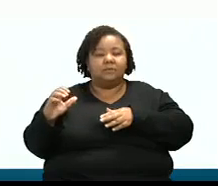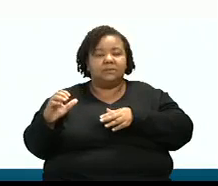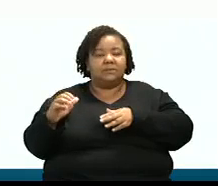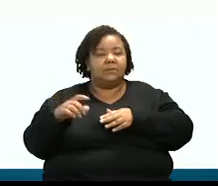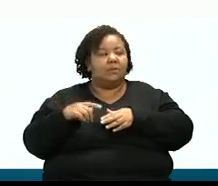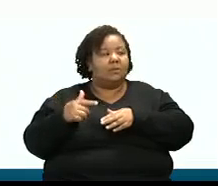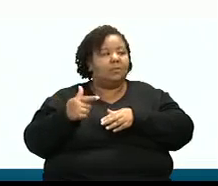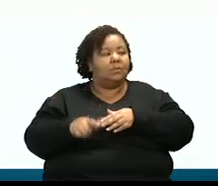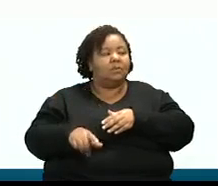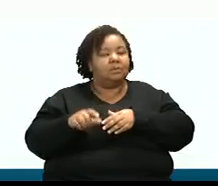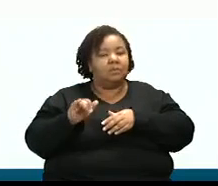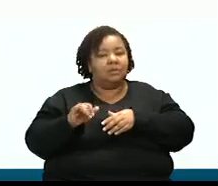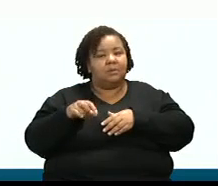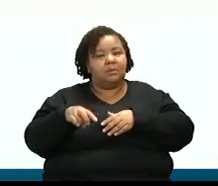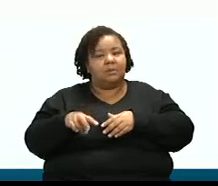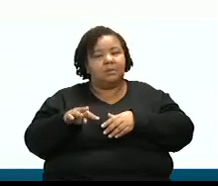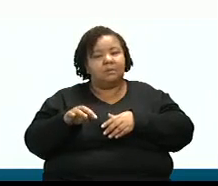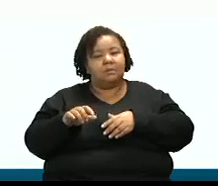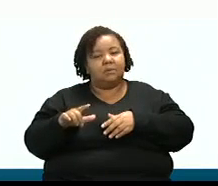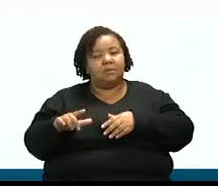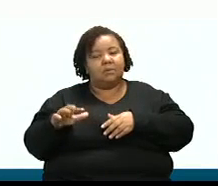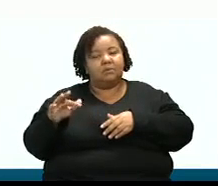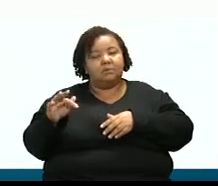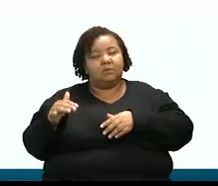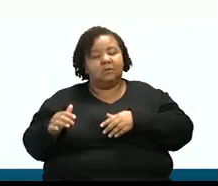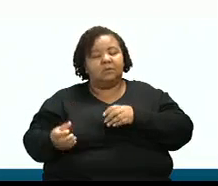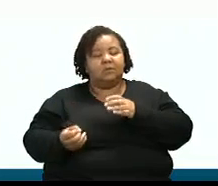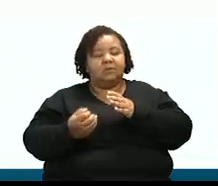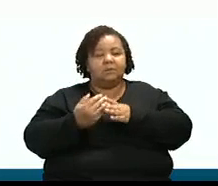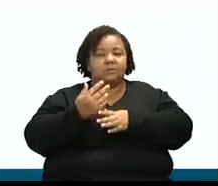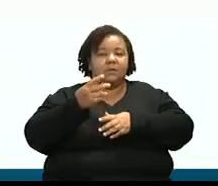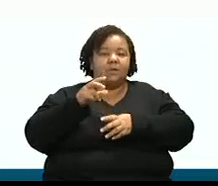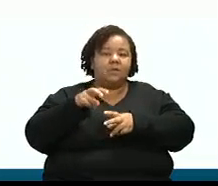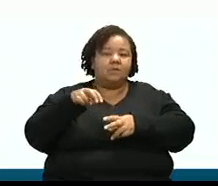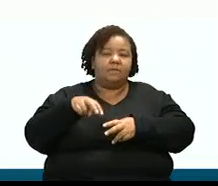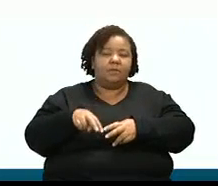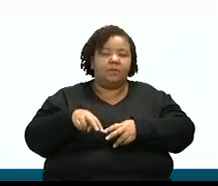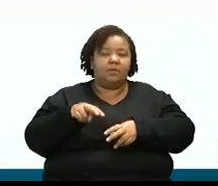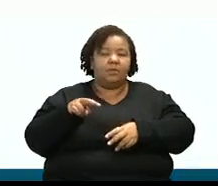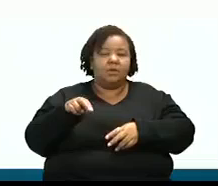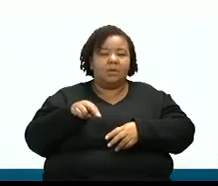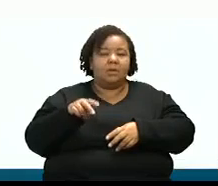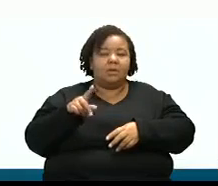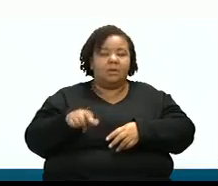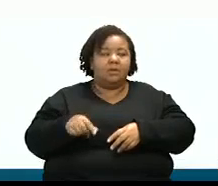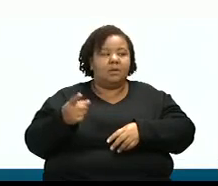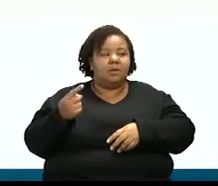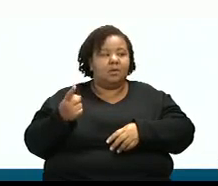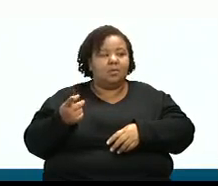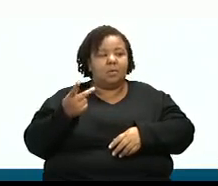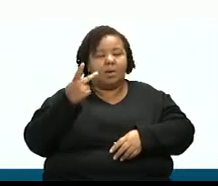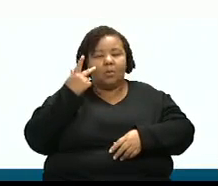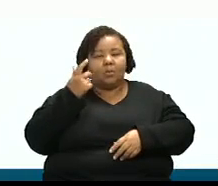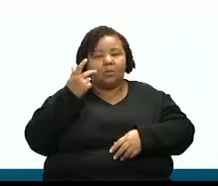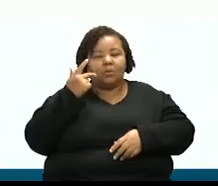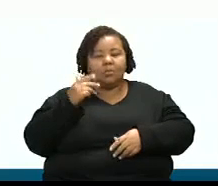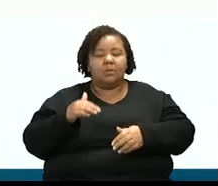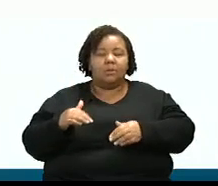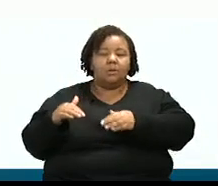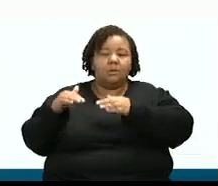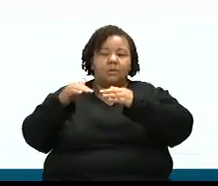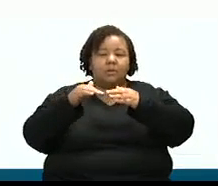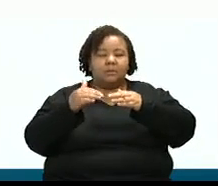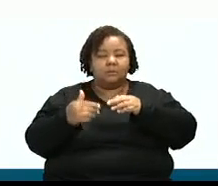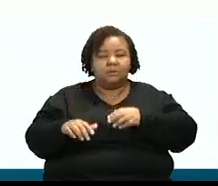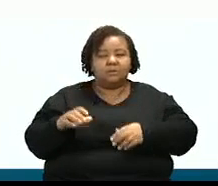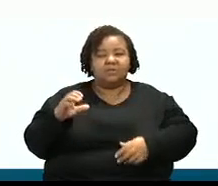de f e escalar esse vetor n, que é um vetor normal unitário, derivada da parametrização de